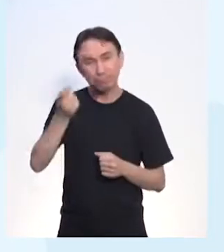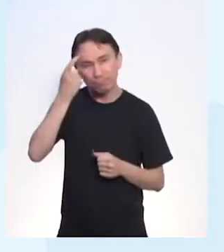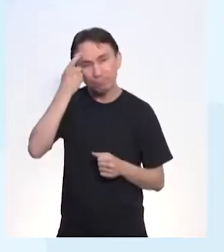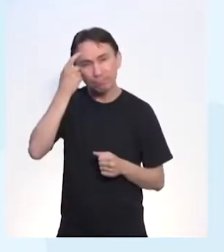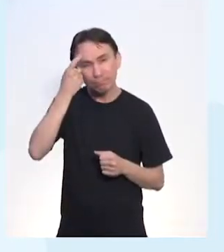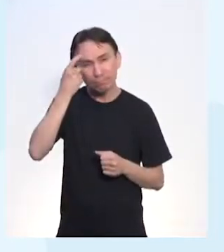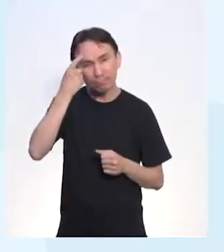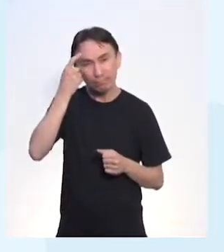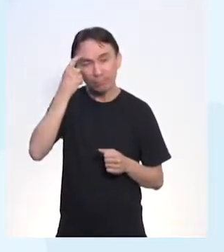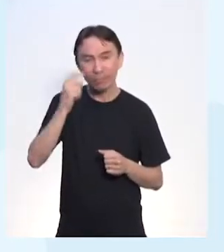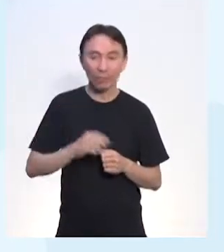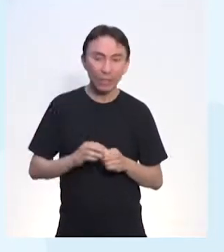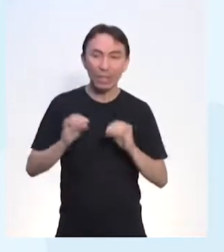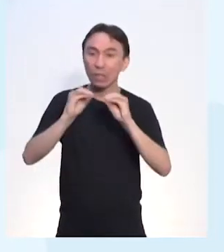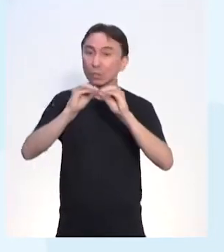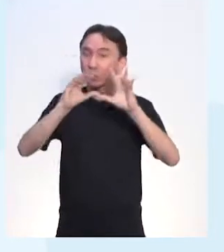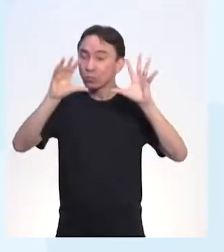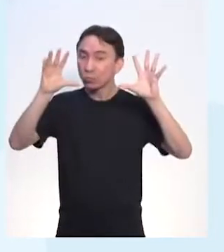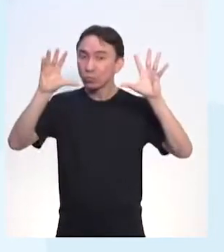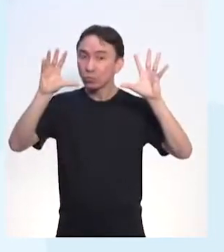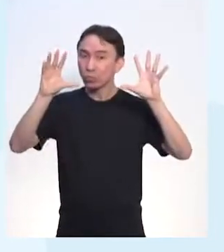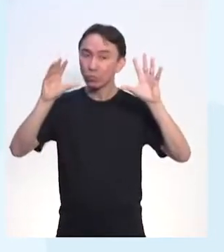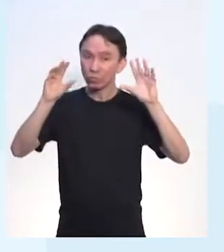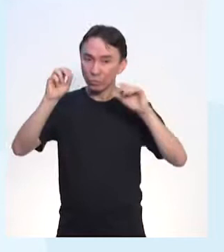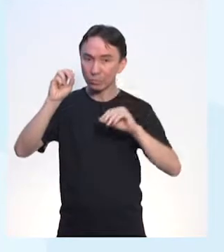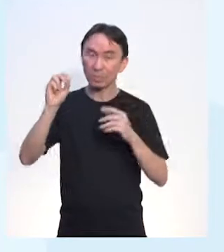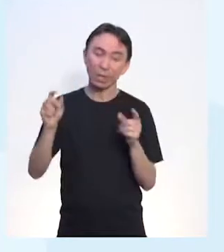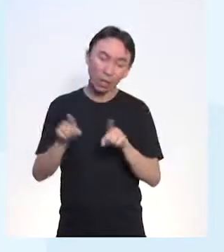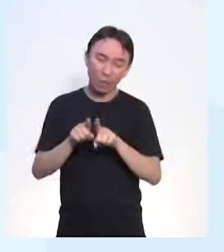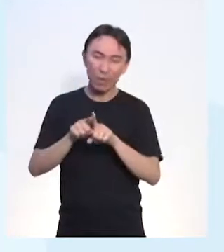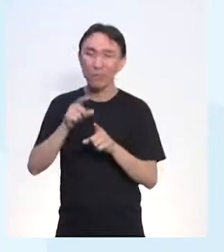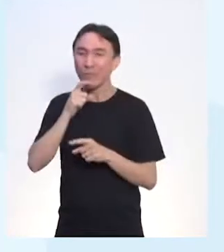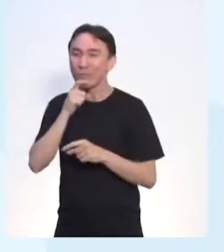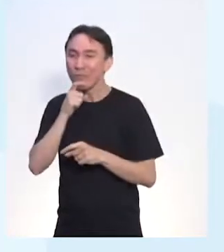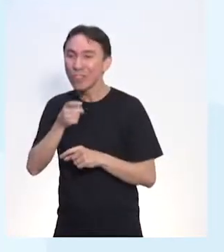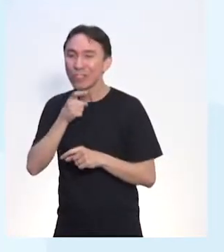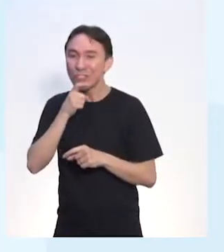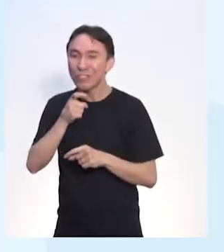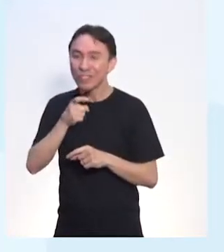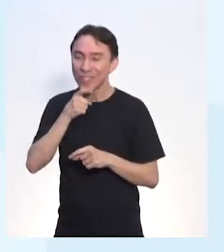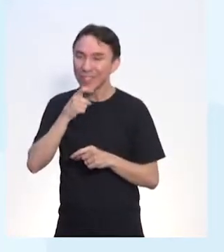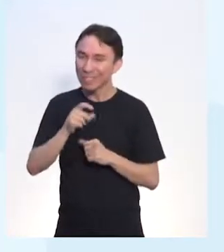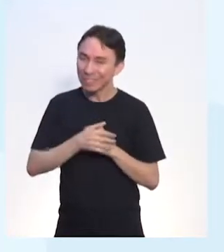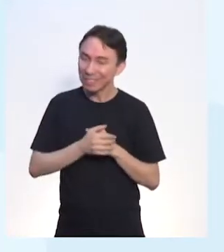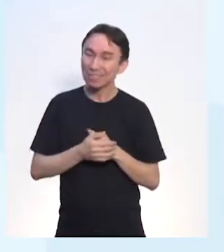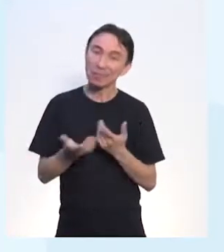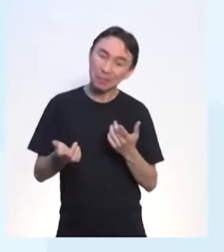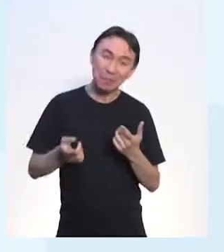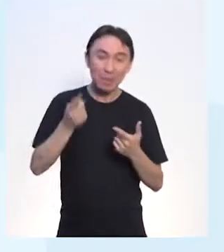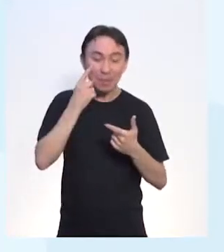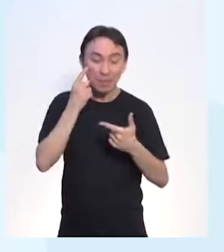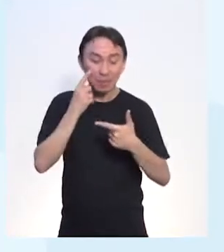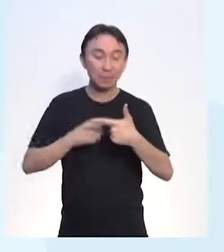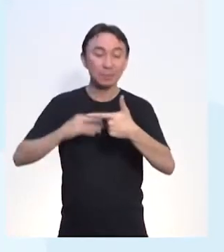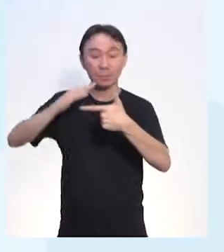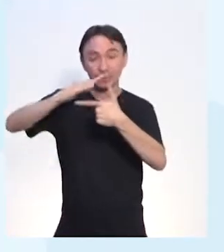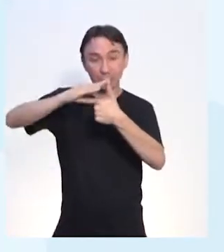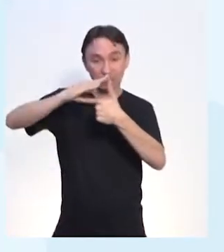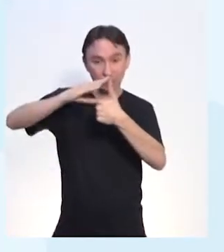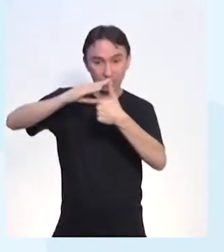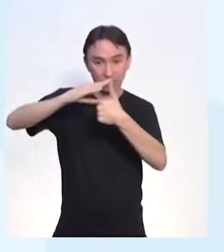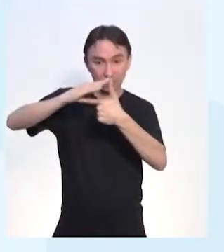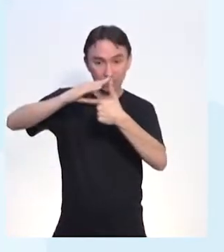triângulo azul claro para o triângulo verde. Então, eu vou pensar na hipotenusa, que é o